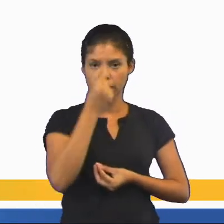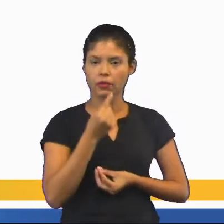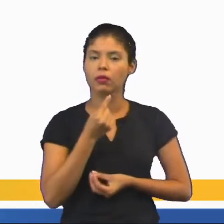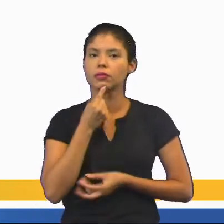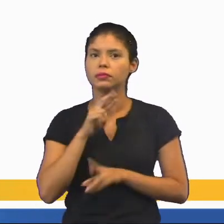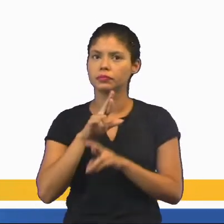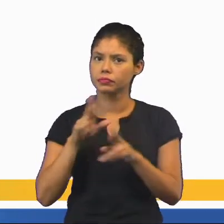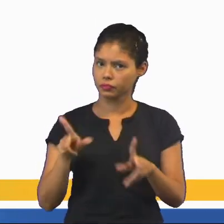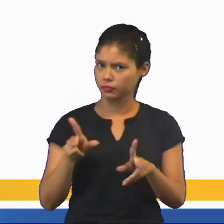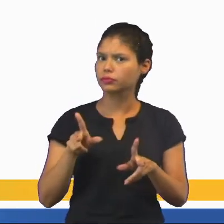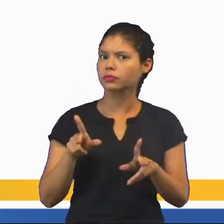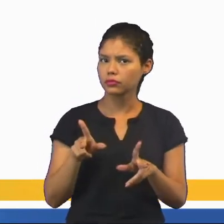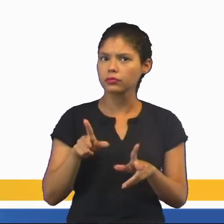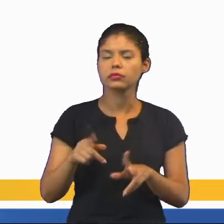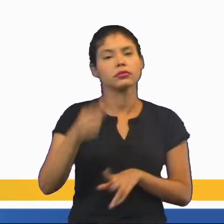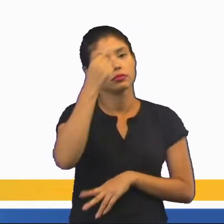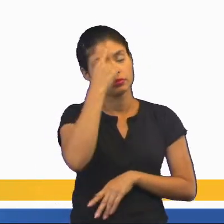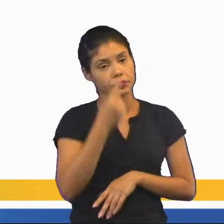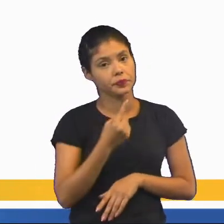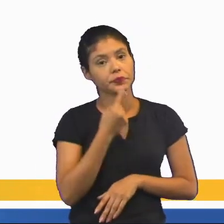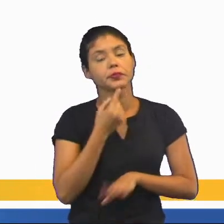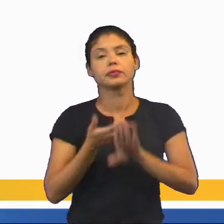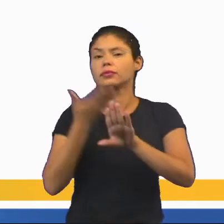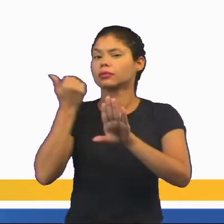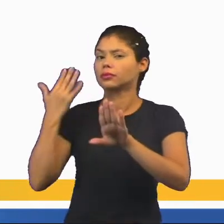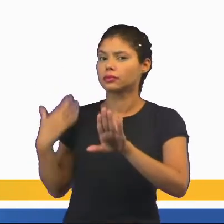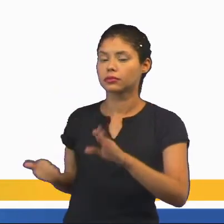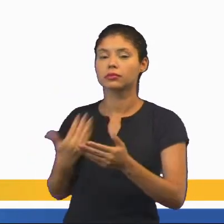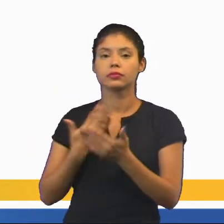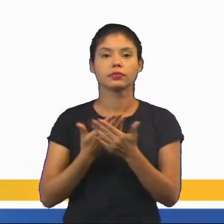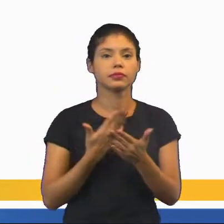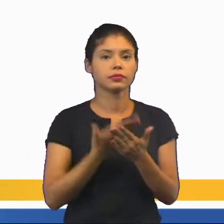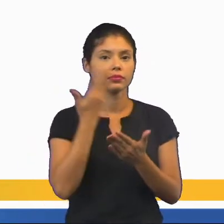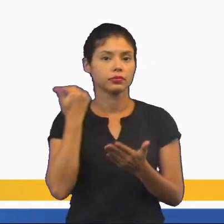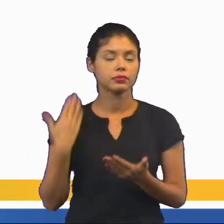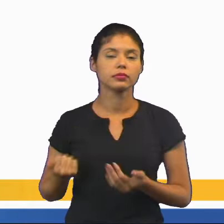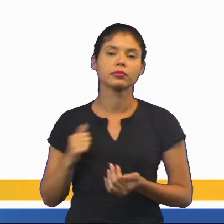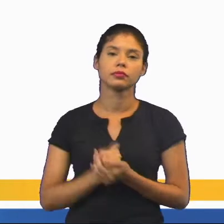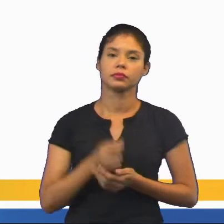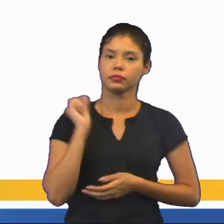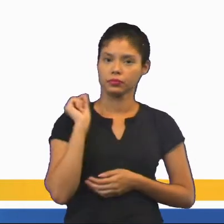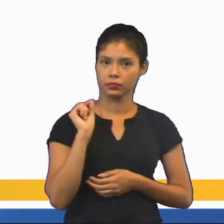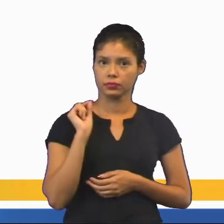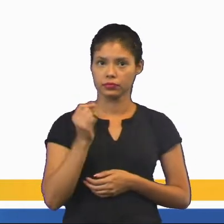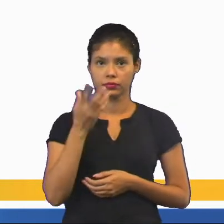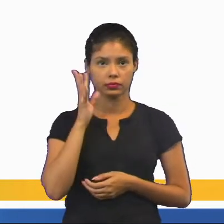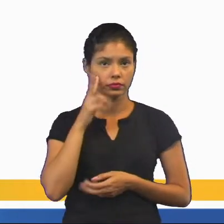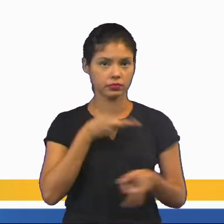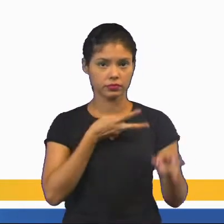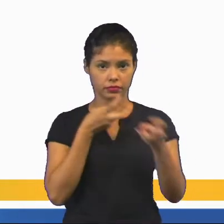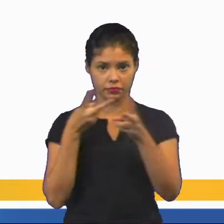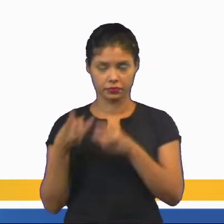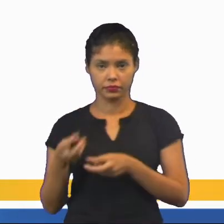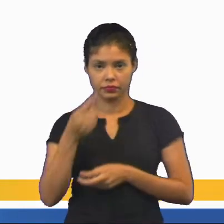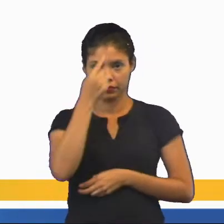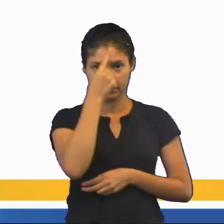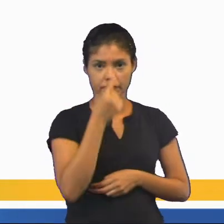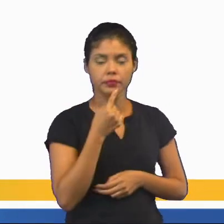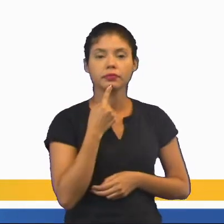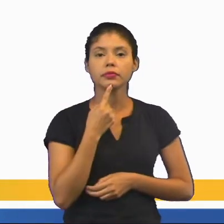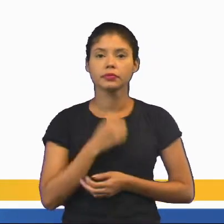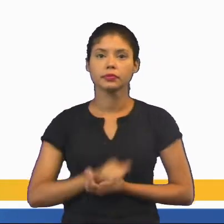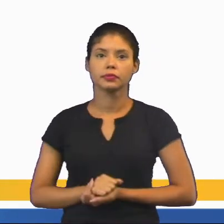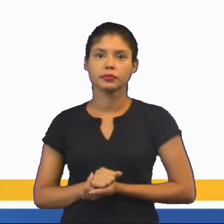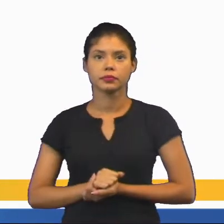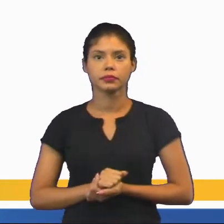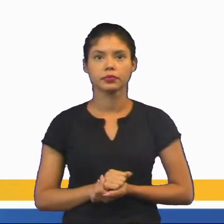imagem difere-se da imagem que nós vimos lá na aula anterior. O que vocês conseguem observar nessa imagem,